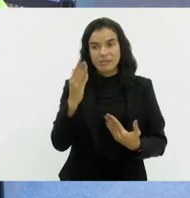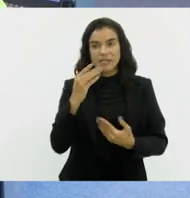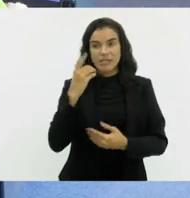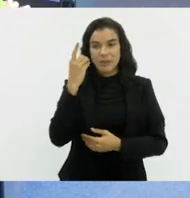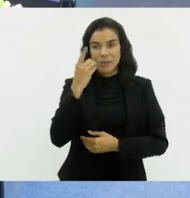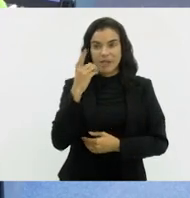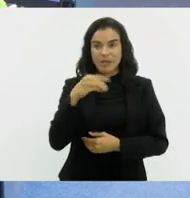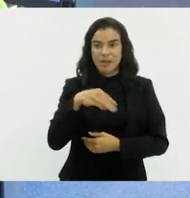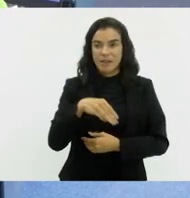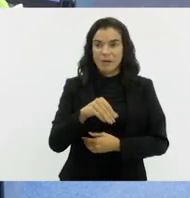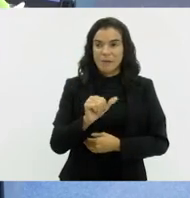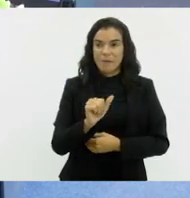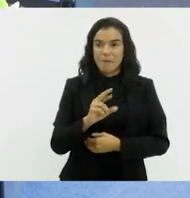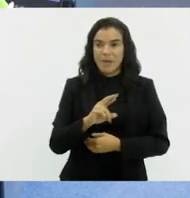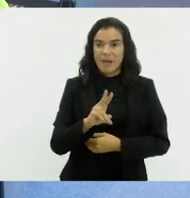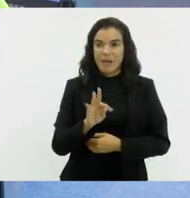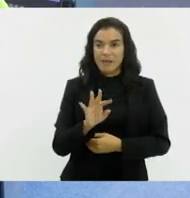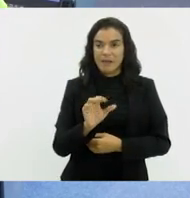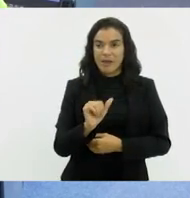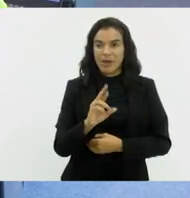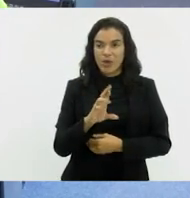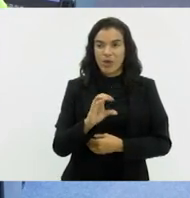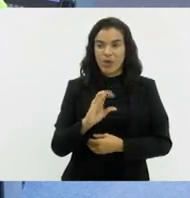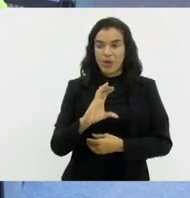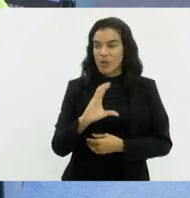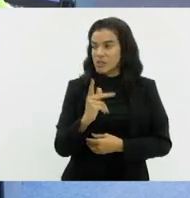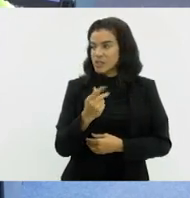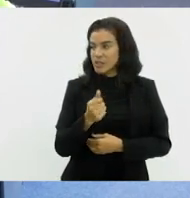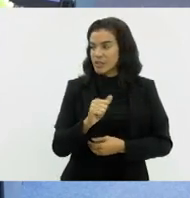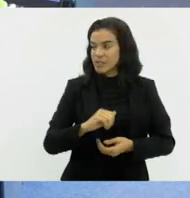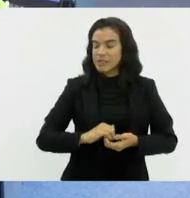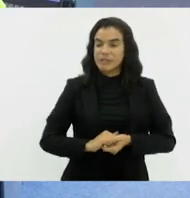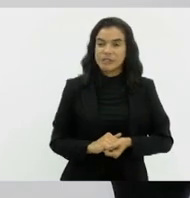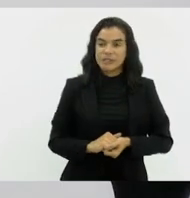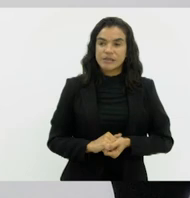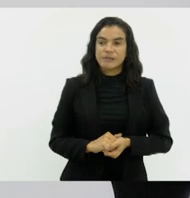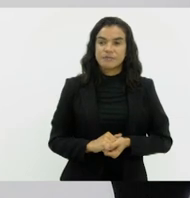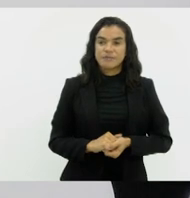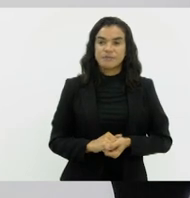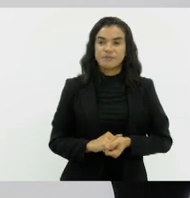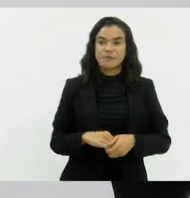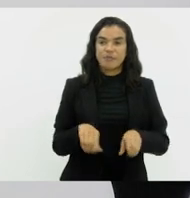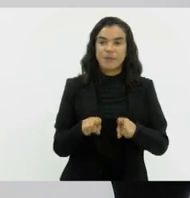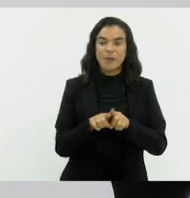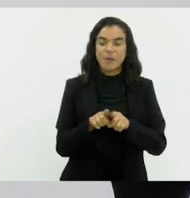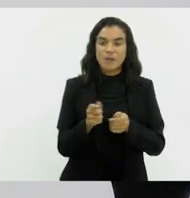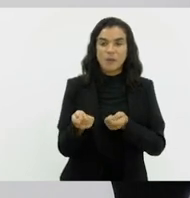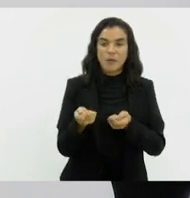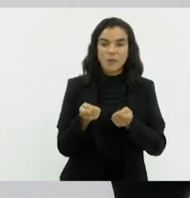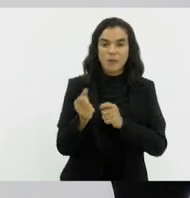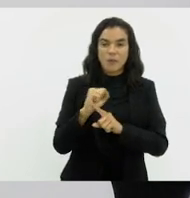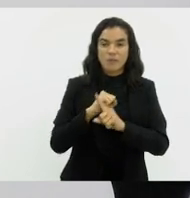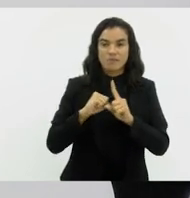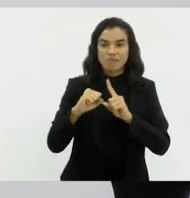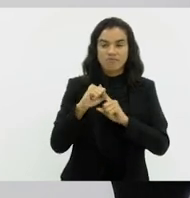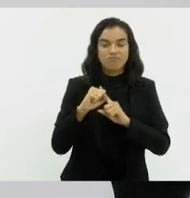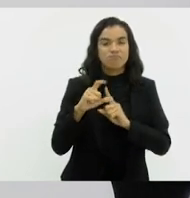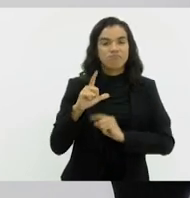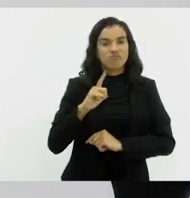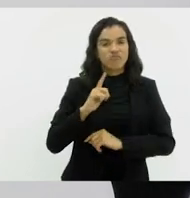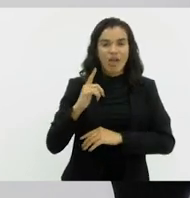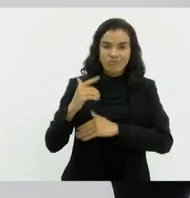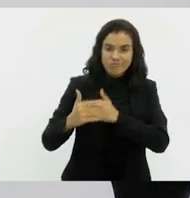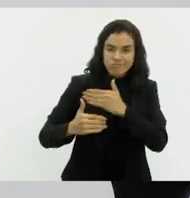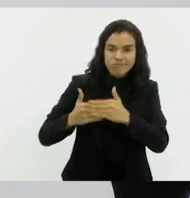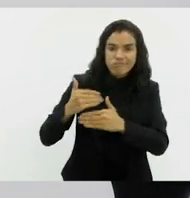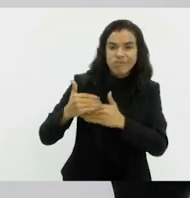deputada Marta Rocha por garantir esse espaço, né, de advocacy, de controle social. Tem sido muito importante